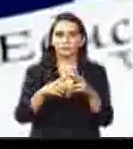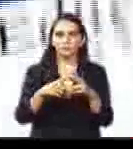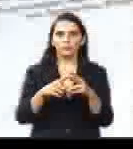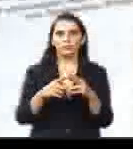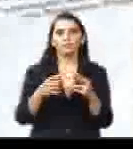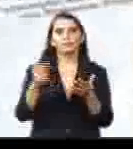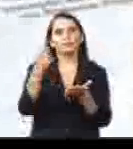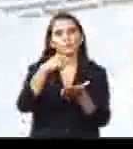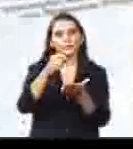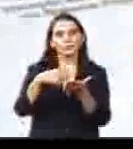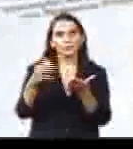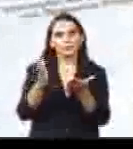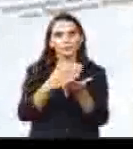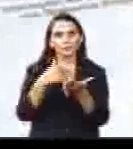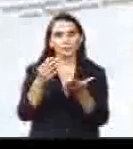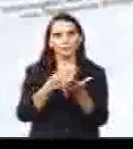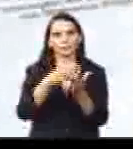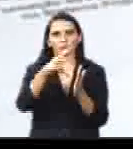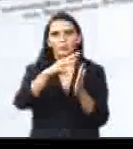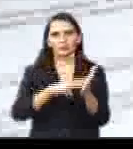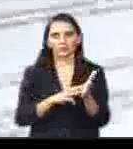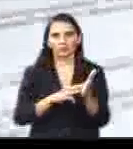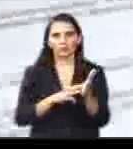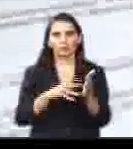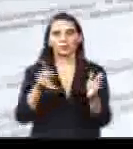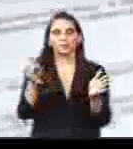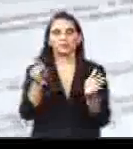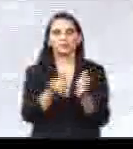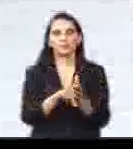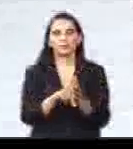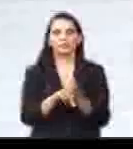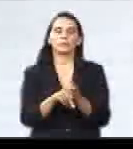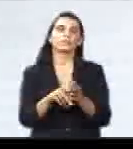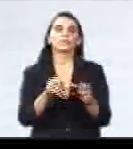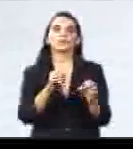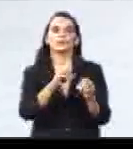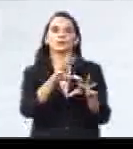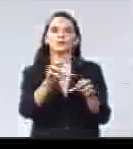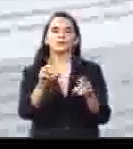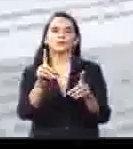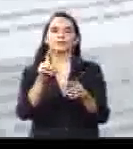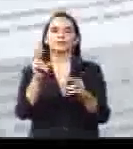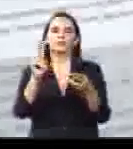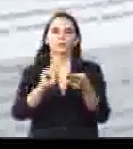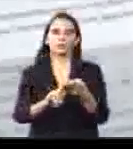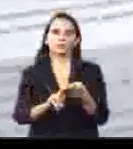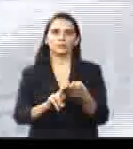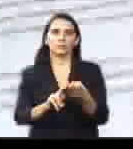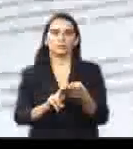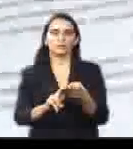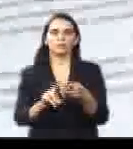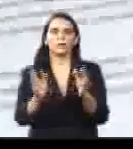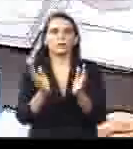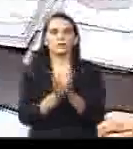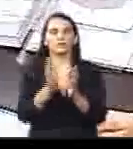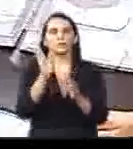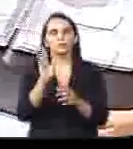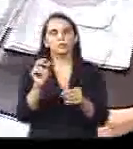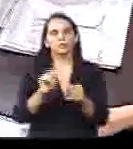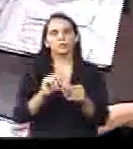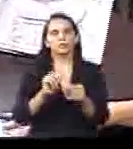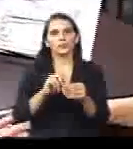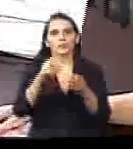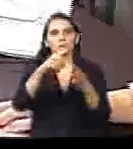grupo é a produção de material pedagógico impresso, voltado às necessidades da educação prisional. O grupo